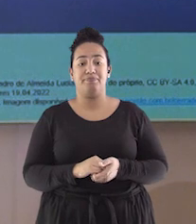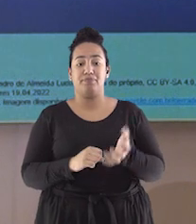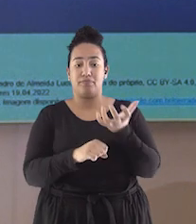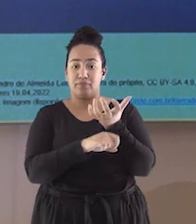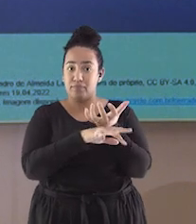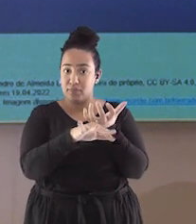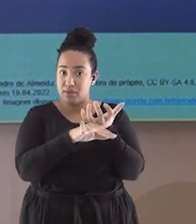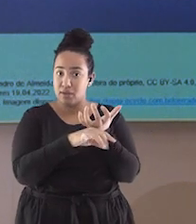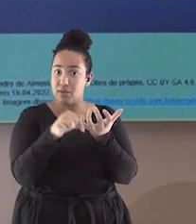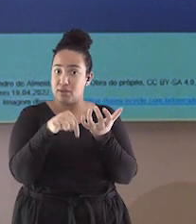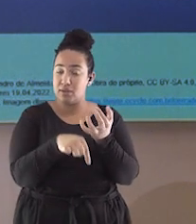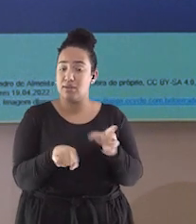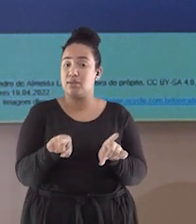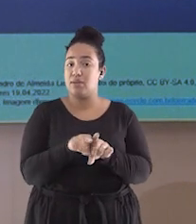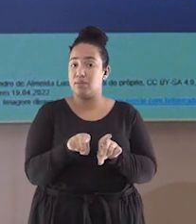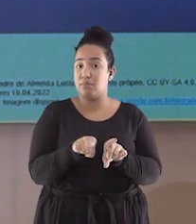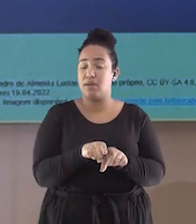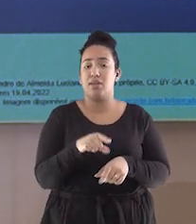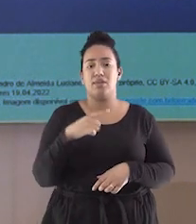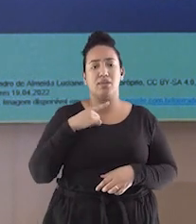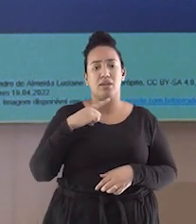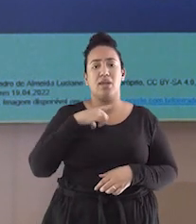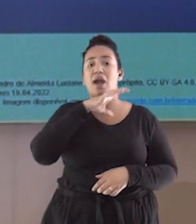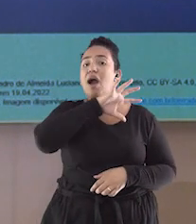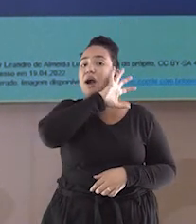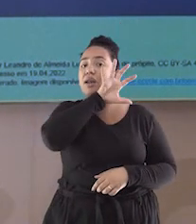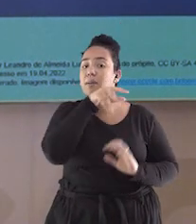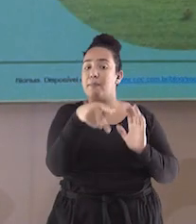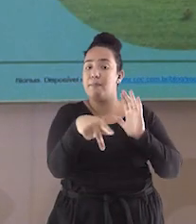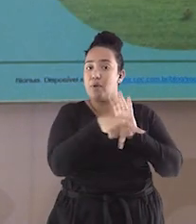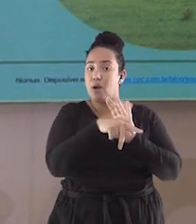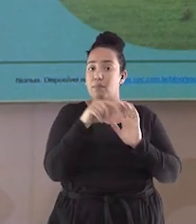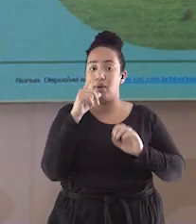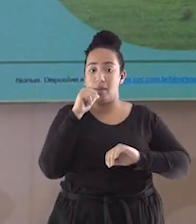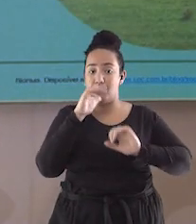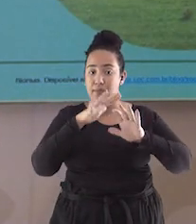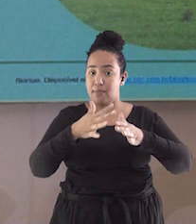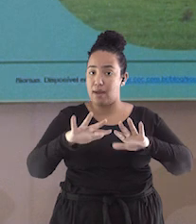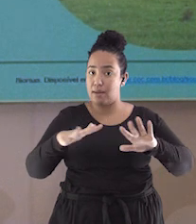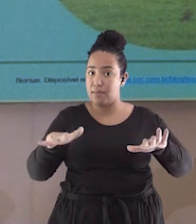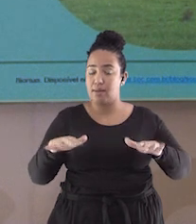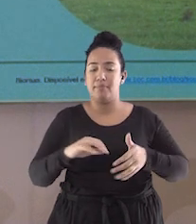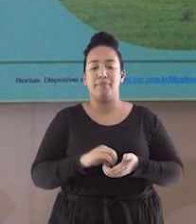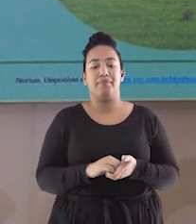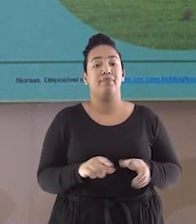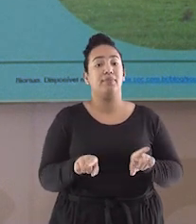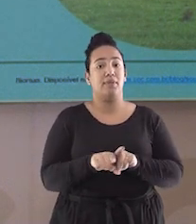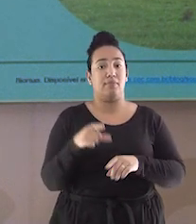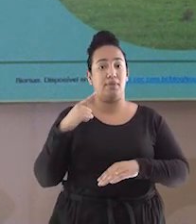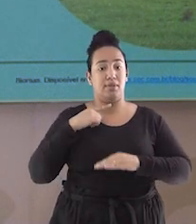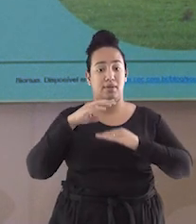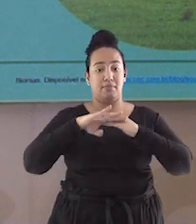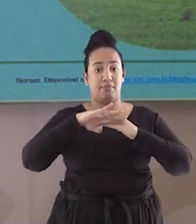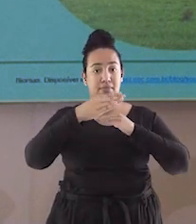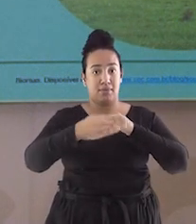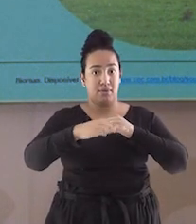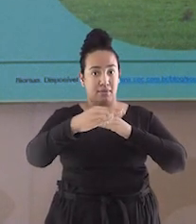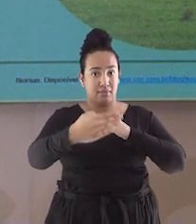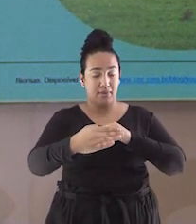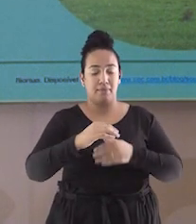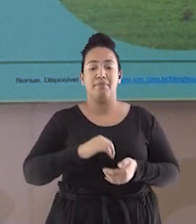como berçários para muitas espécies marinhas. Temos também os pampas. Aqui conseguimos